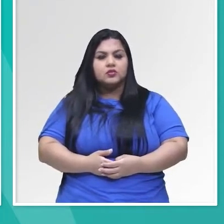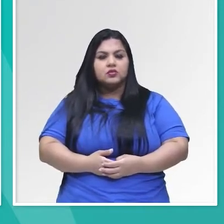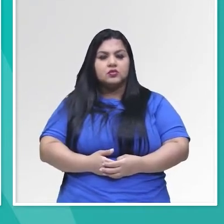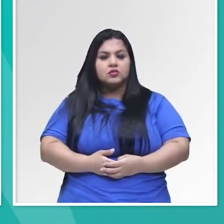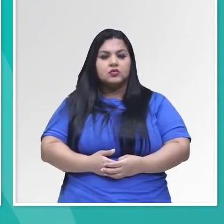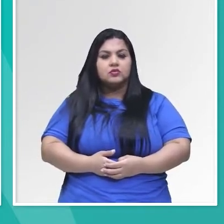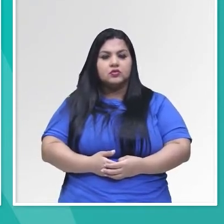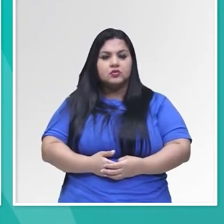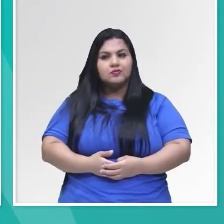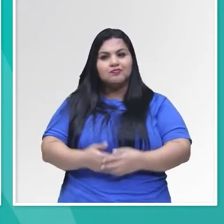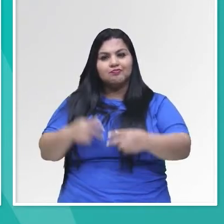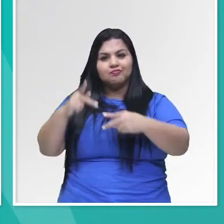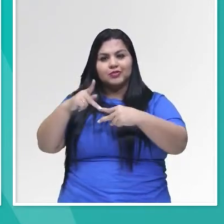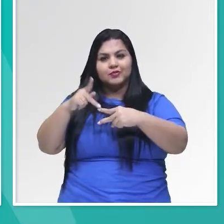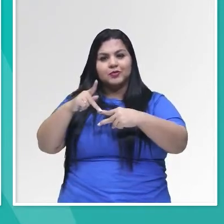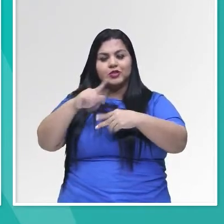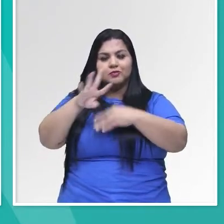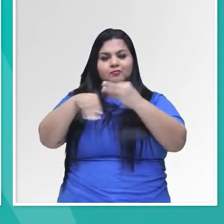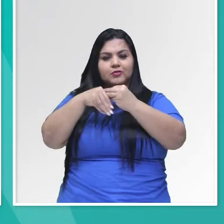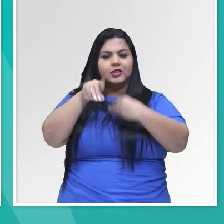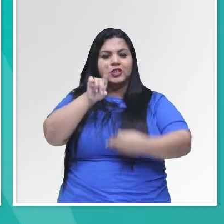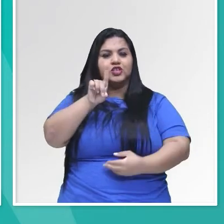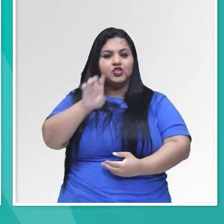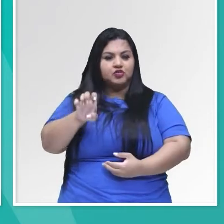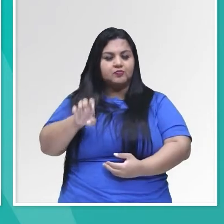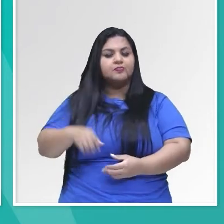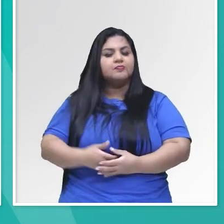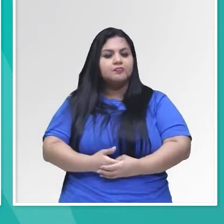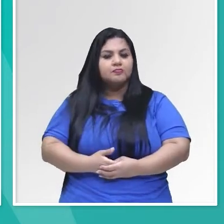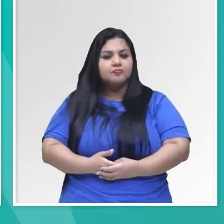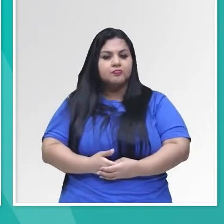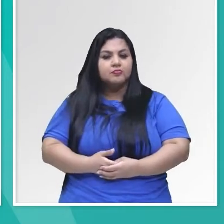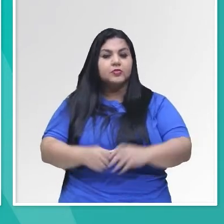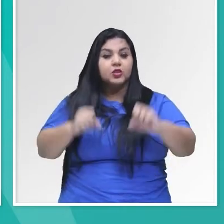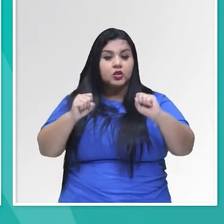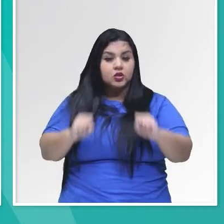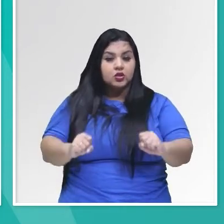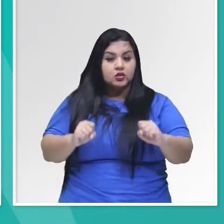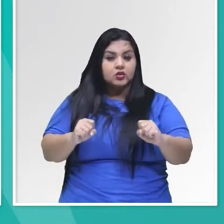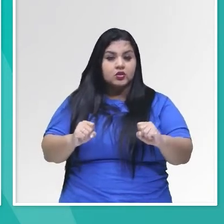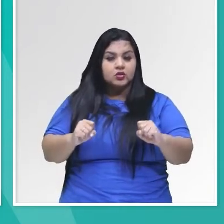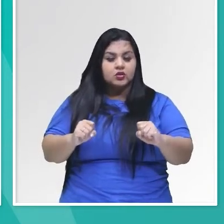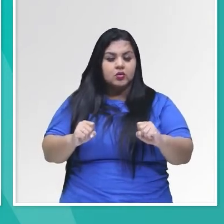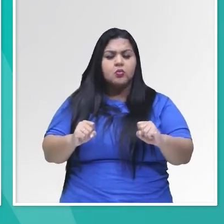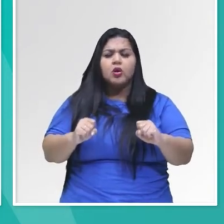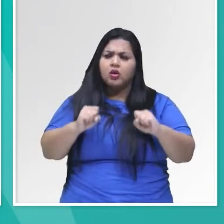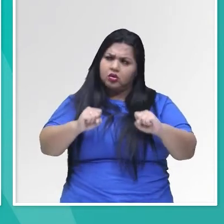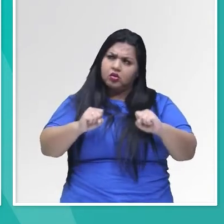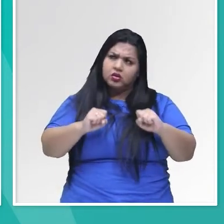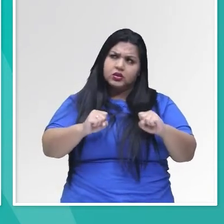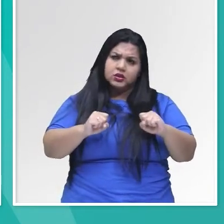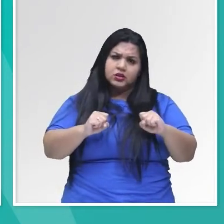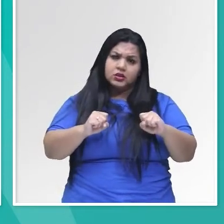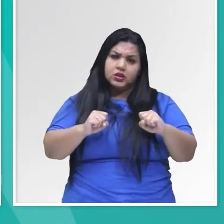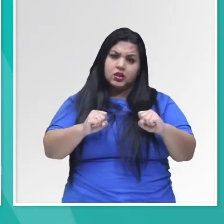preposição de. Tá aí. Tá bom? Então eu posso visitar algo e eu posso gostar de